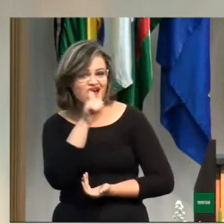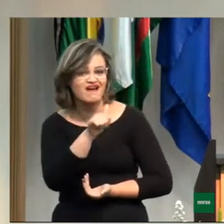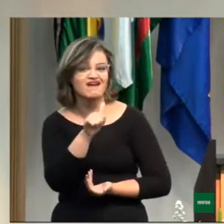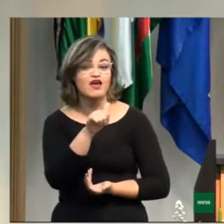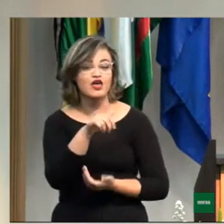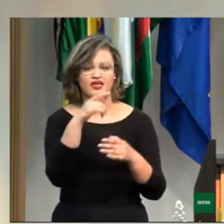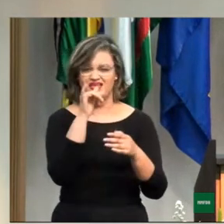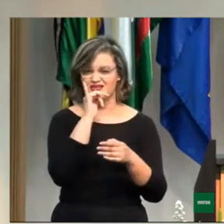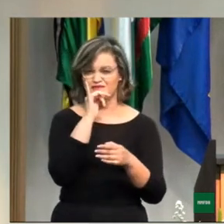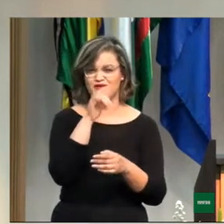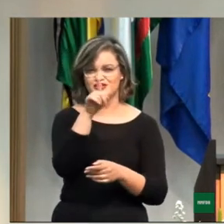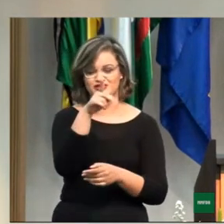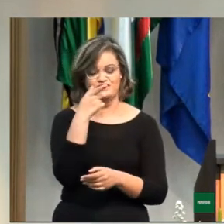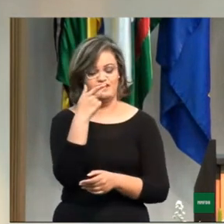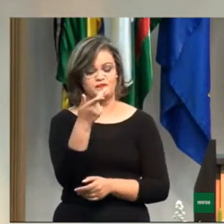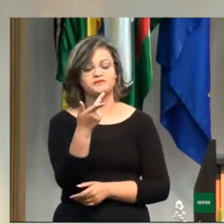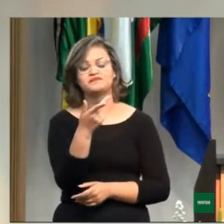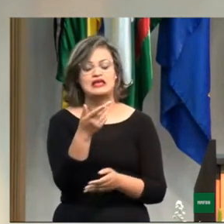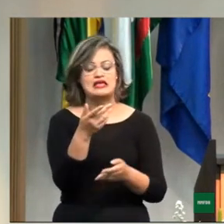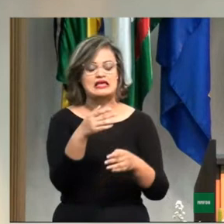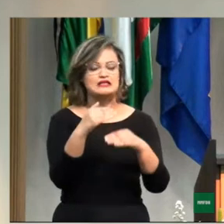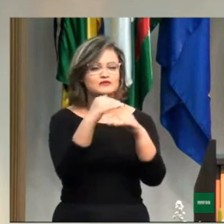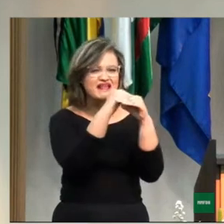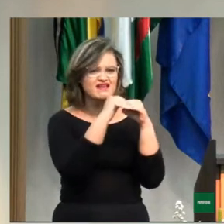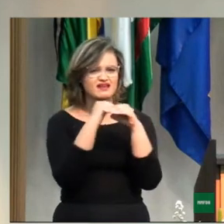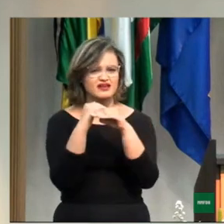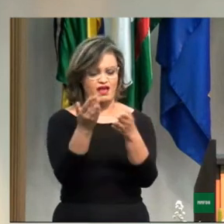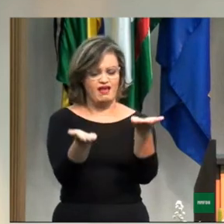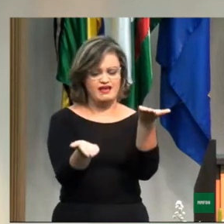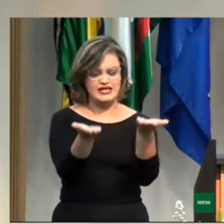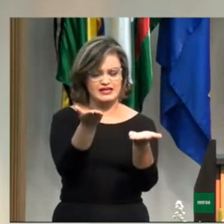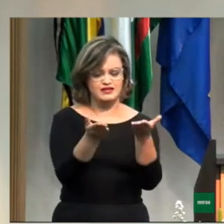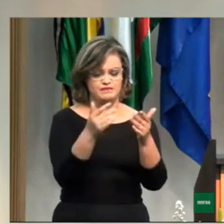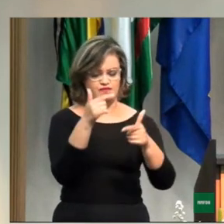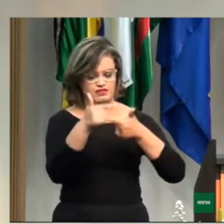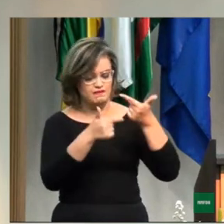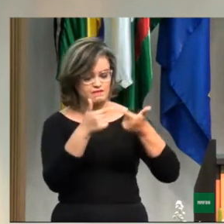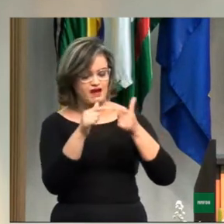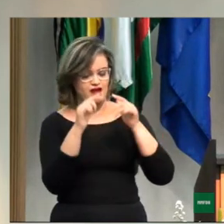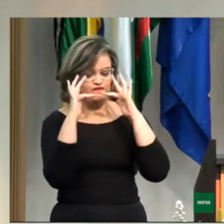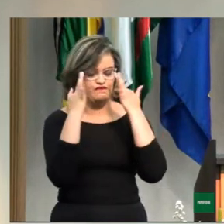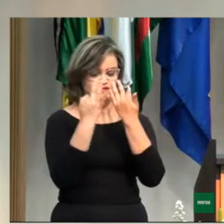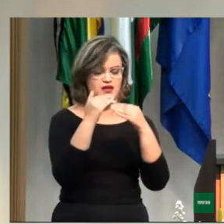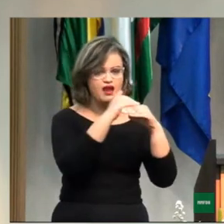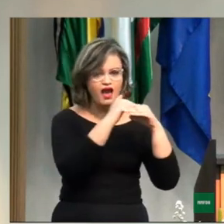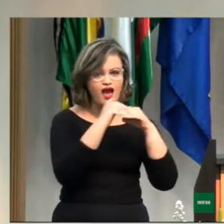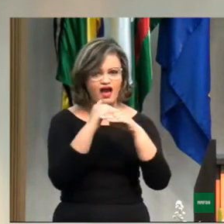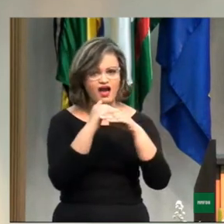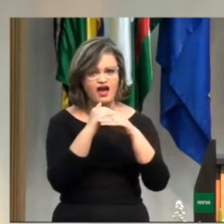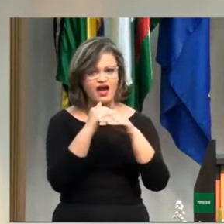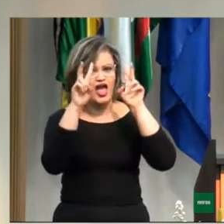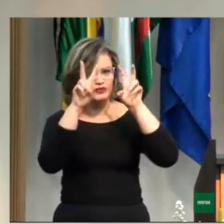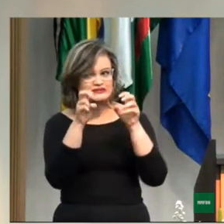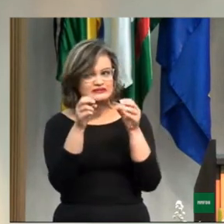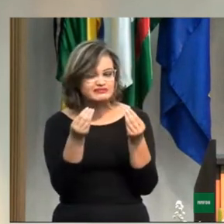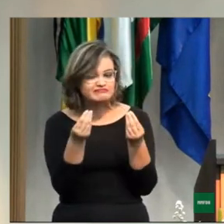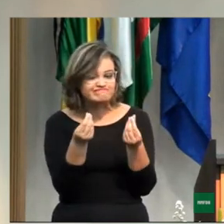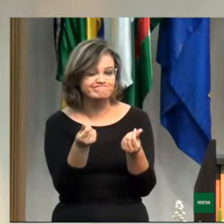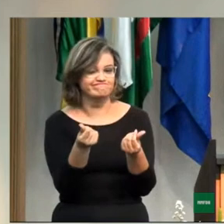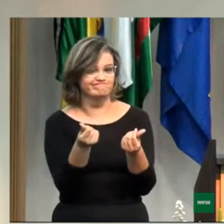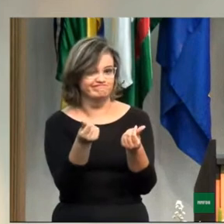de equilíbrio de trabalho e família, esse é um tema muito delicado. Não é